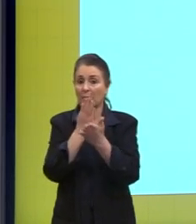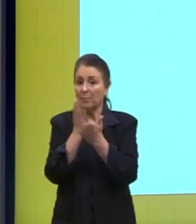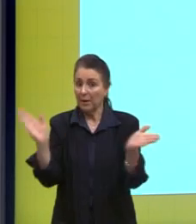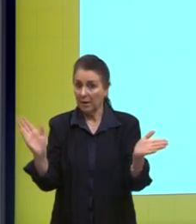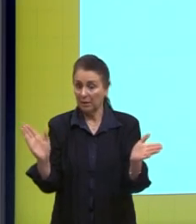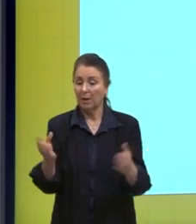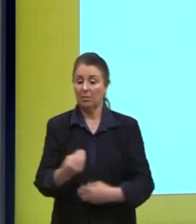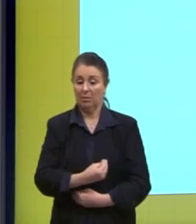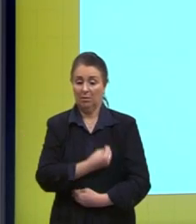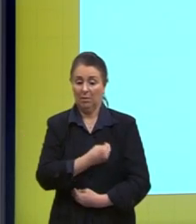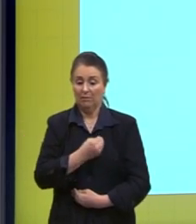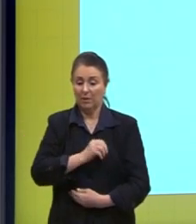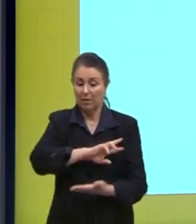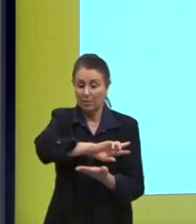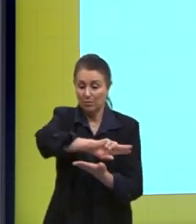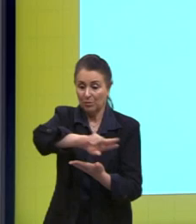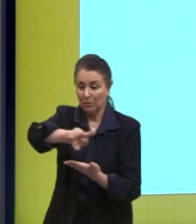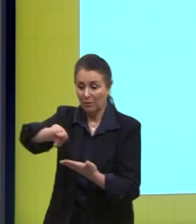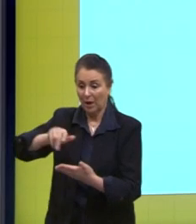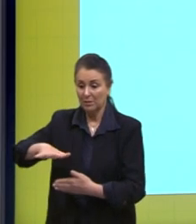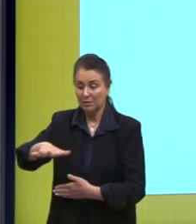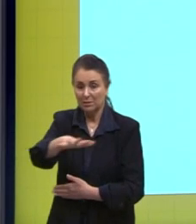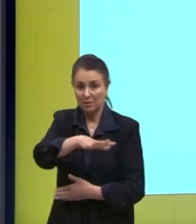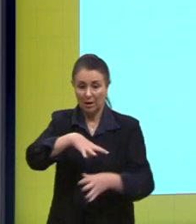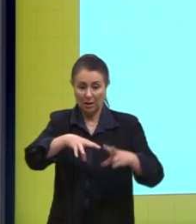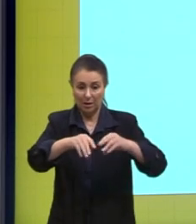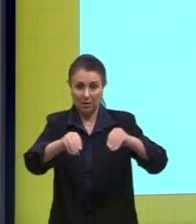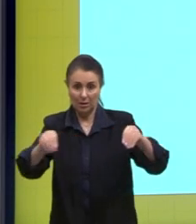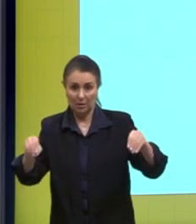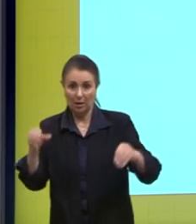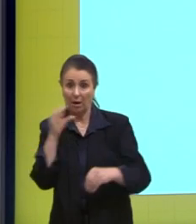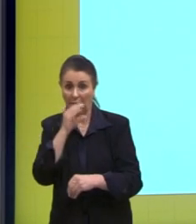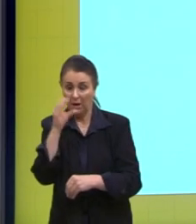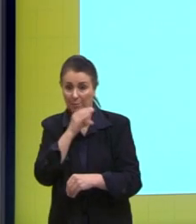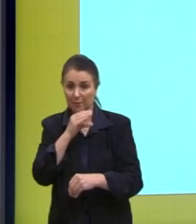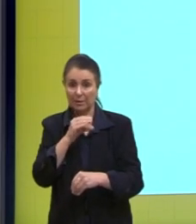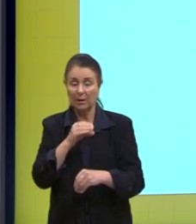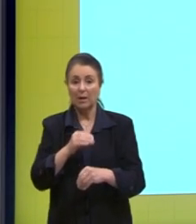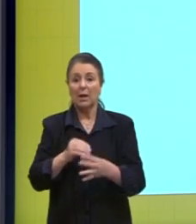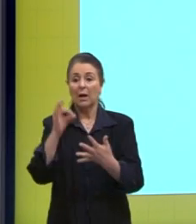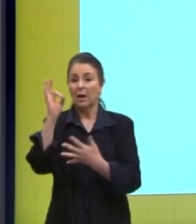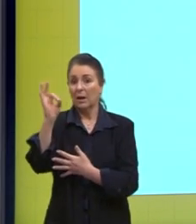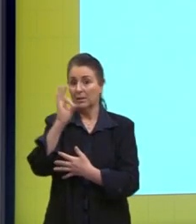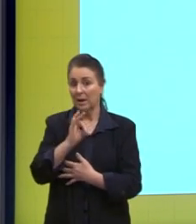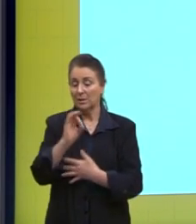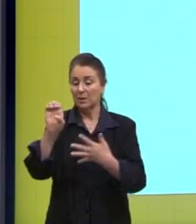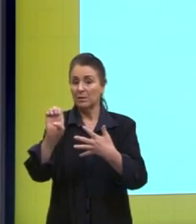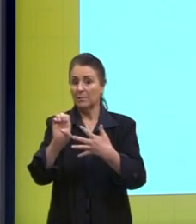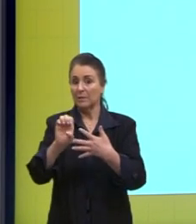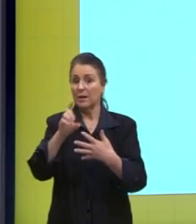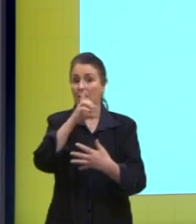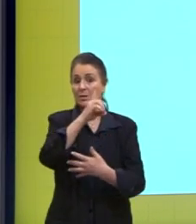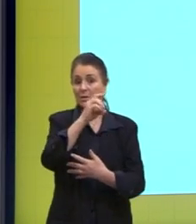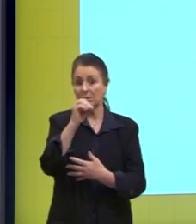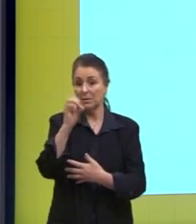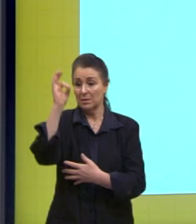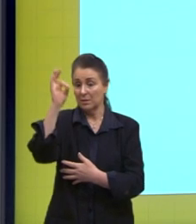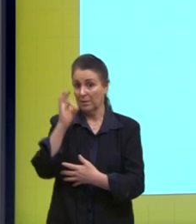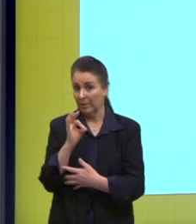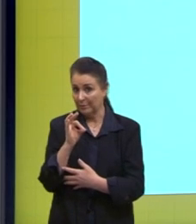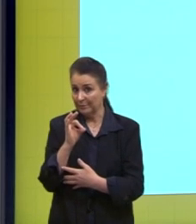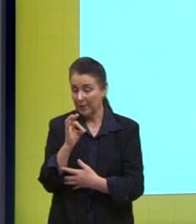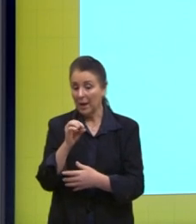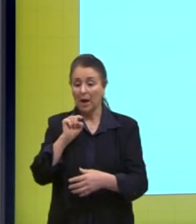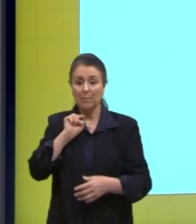biodiversidade estar acelerando a taxa de extinção espécies estimada sem a mil vezes mais